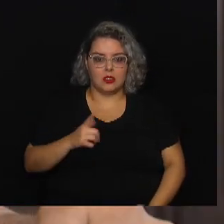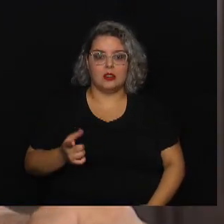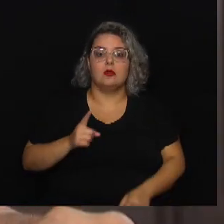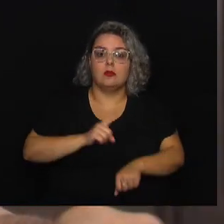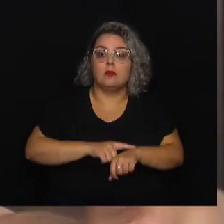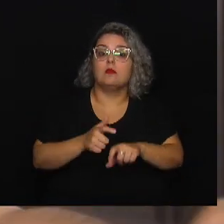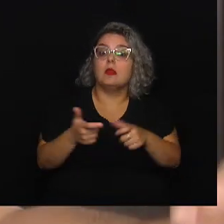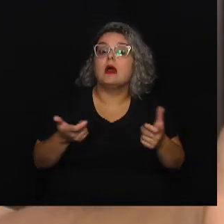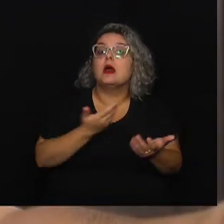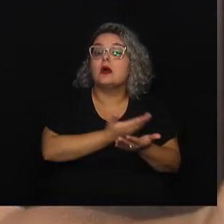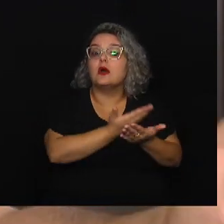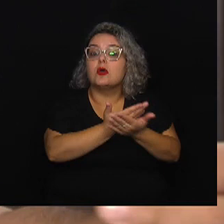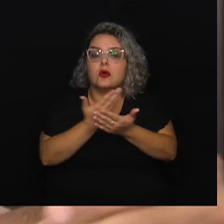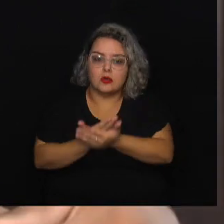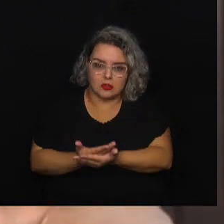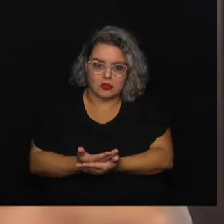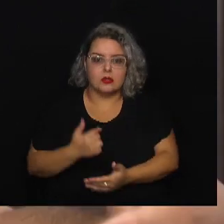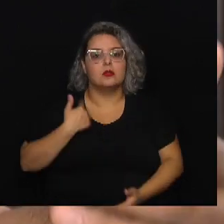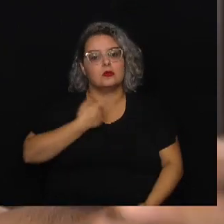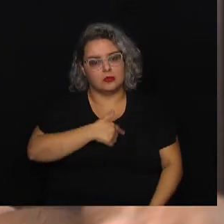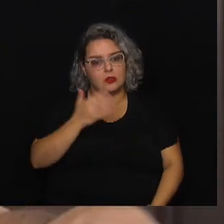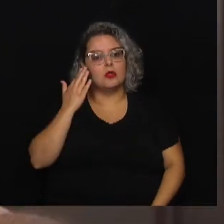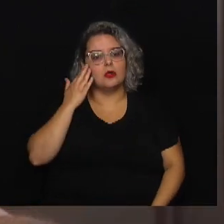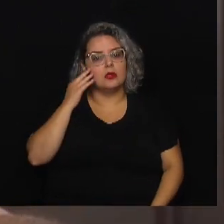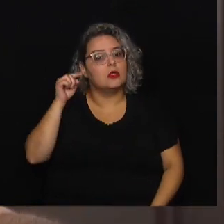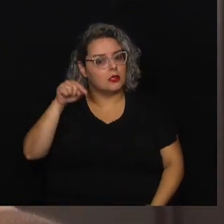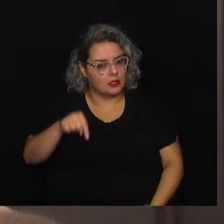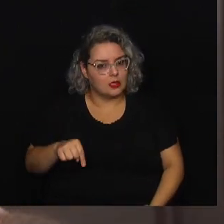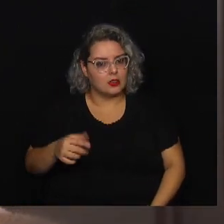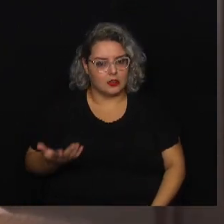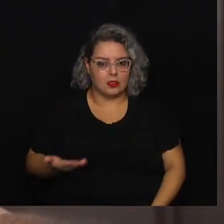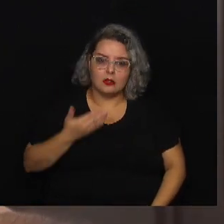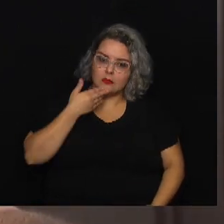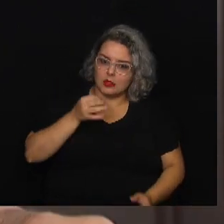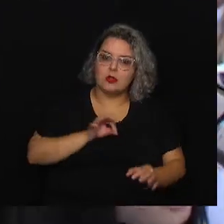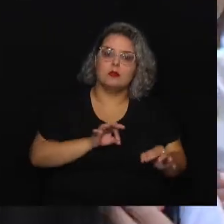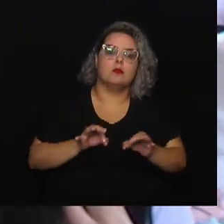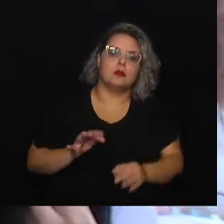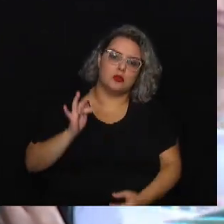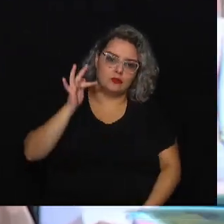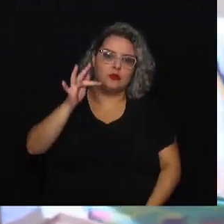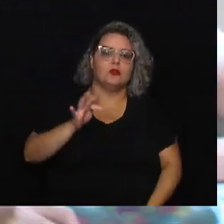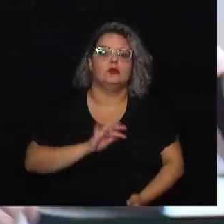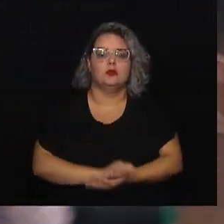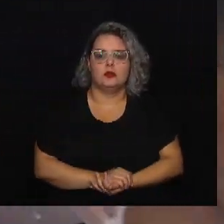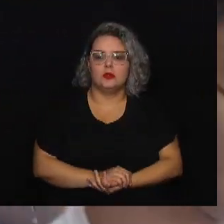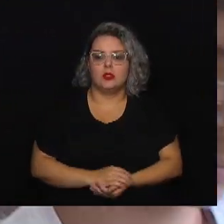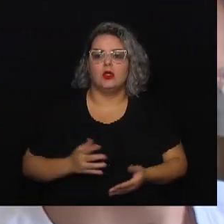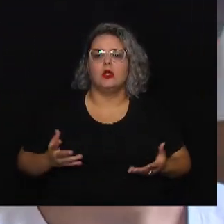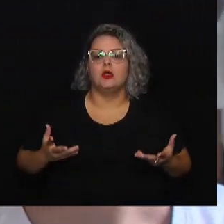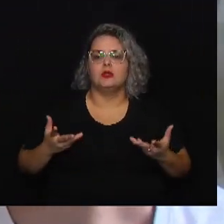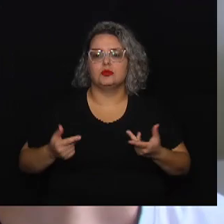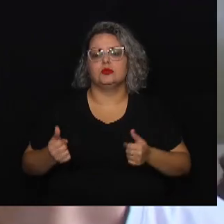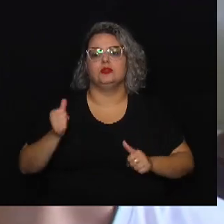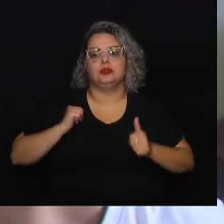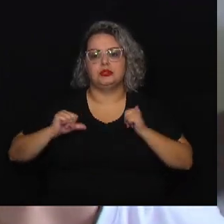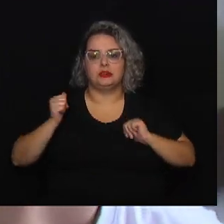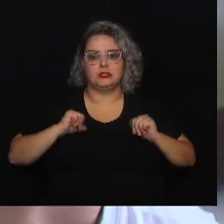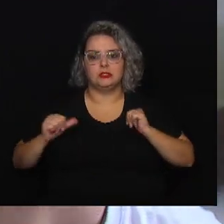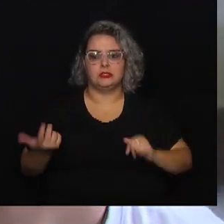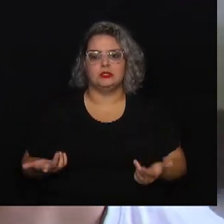maior de estudos, a gente entende que ele estará melhor preparado para o futuro. Todos estão ansiosos